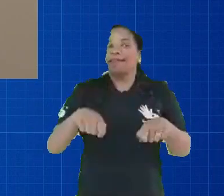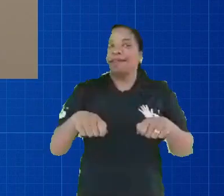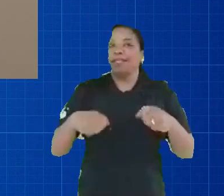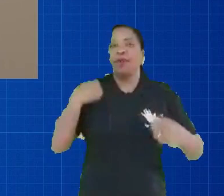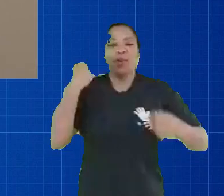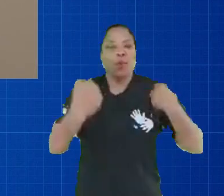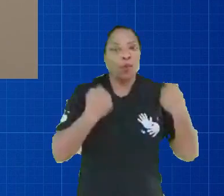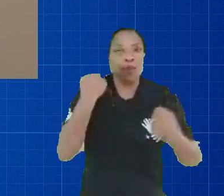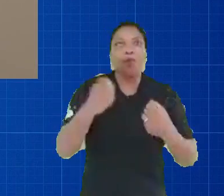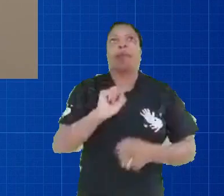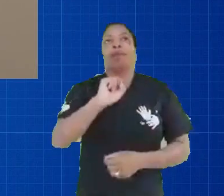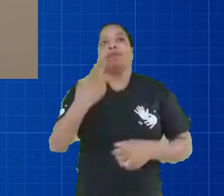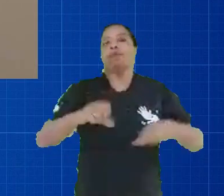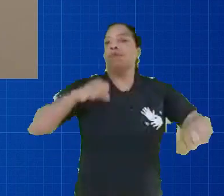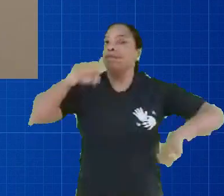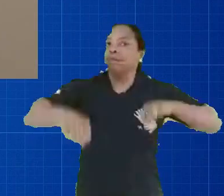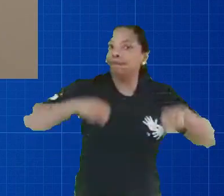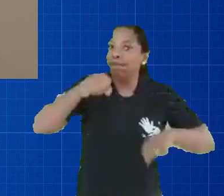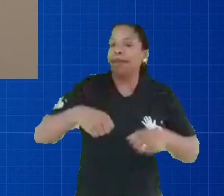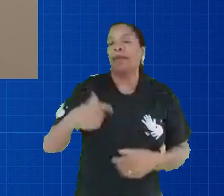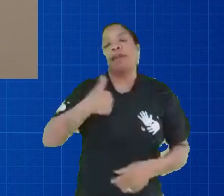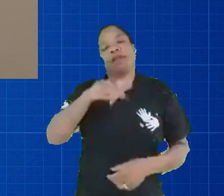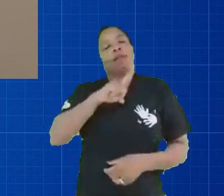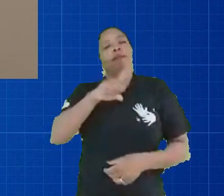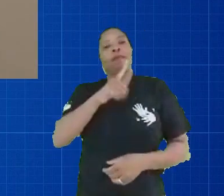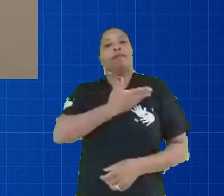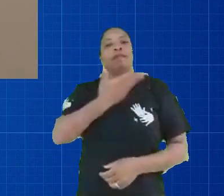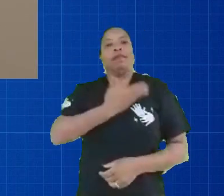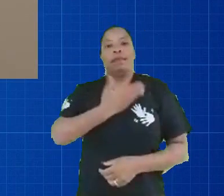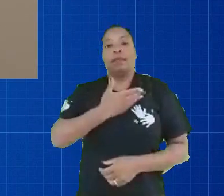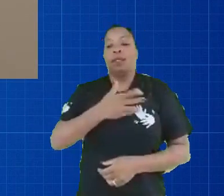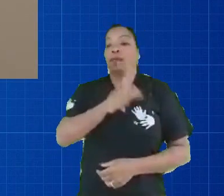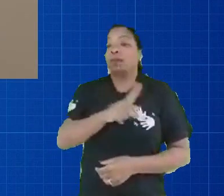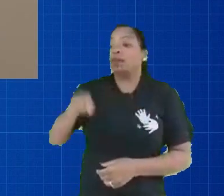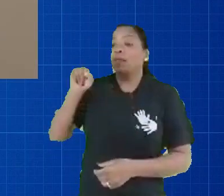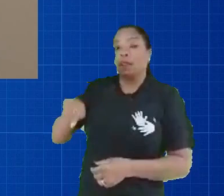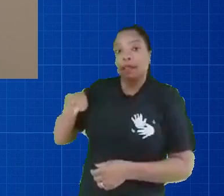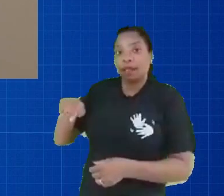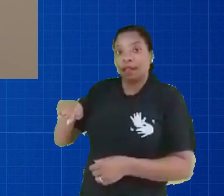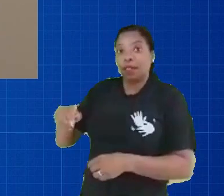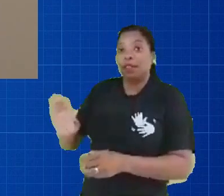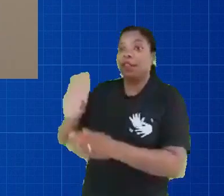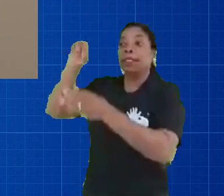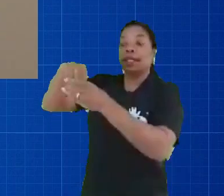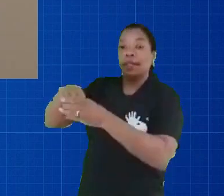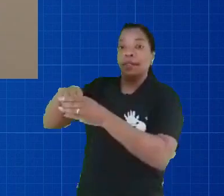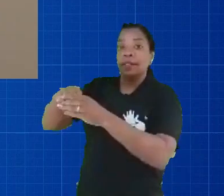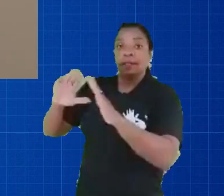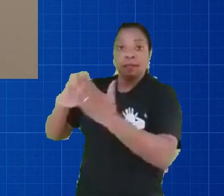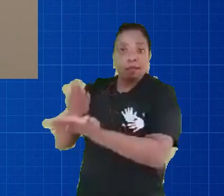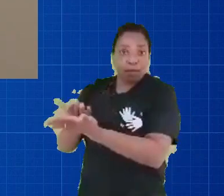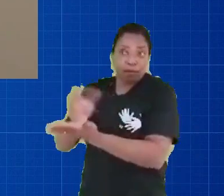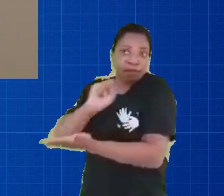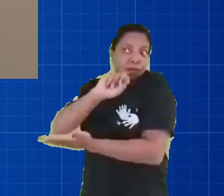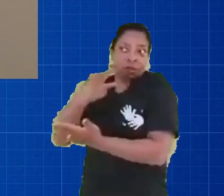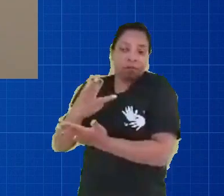tem vários colegas que eram professores de academia que começaram a fazer personal, inclusive para crianças, vendo os pais vendo